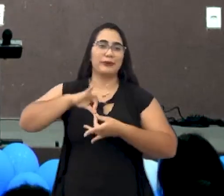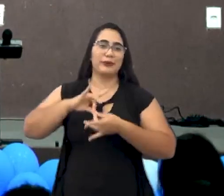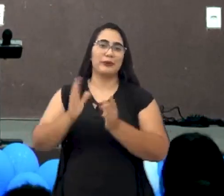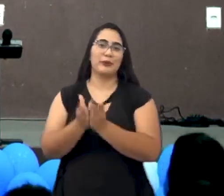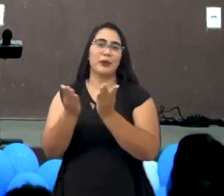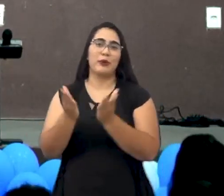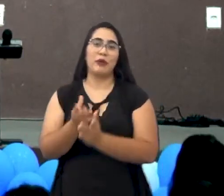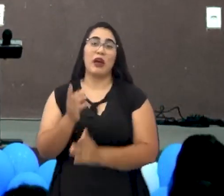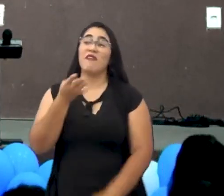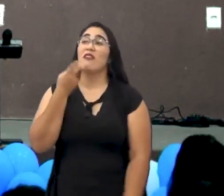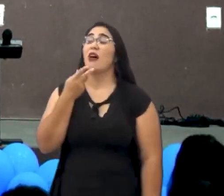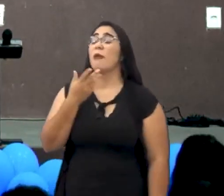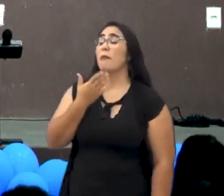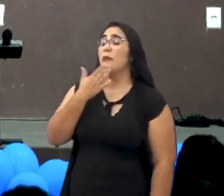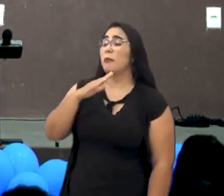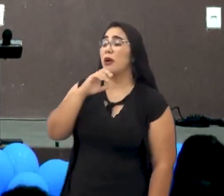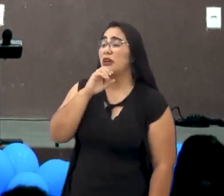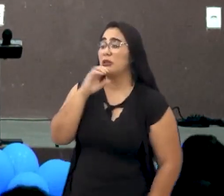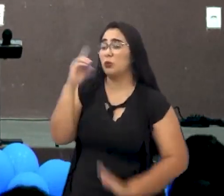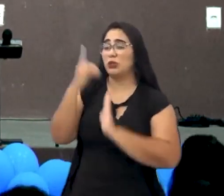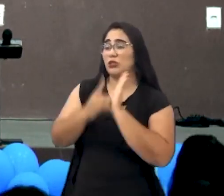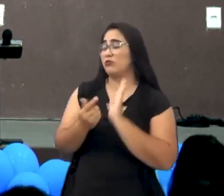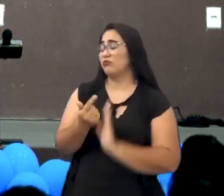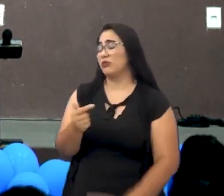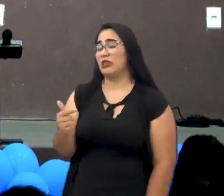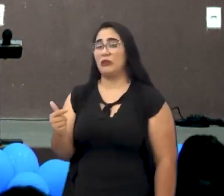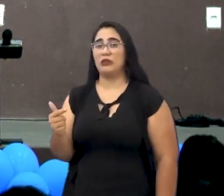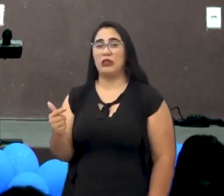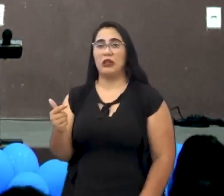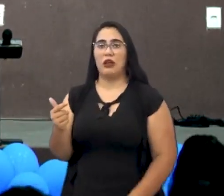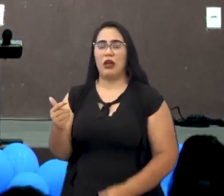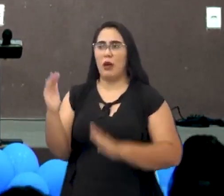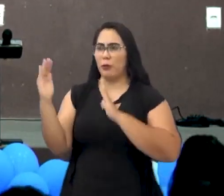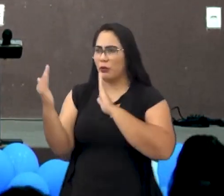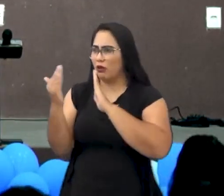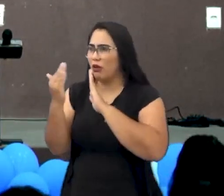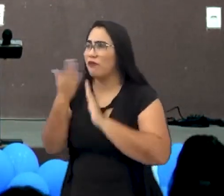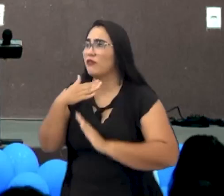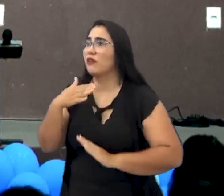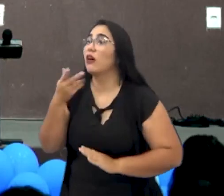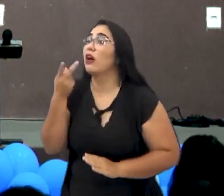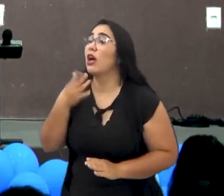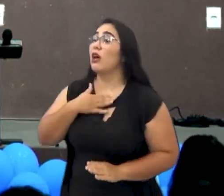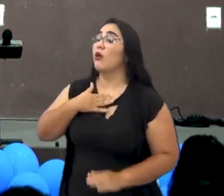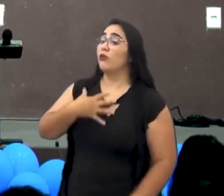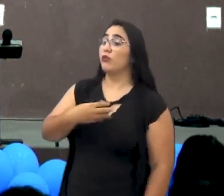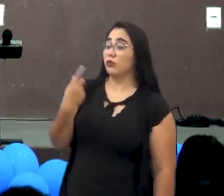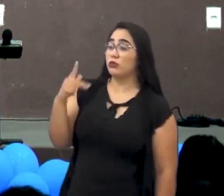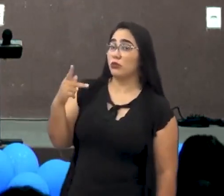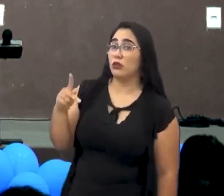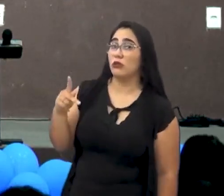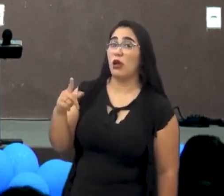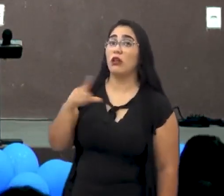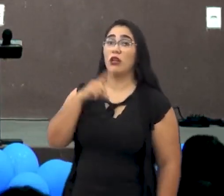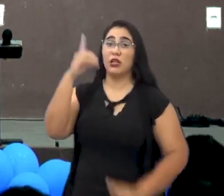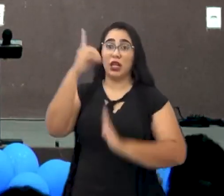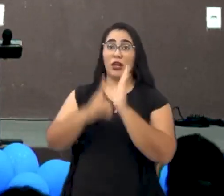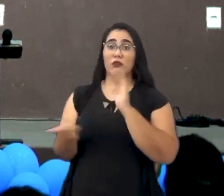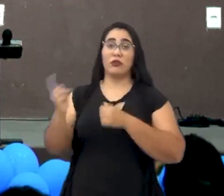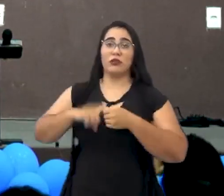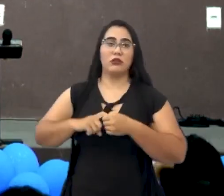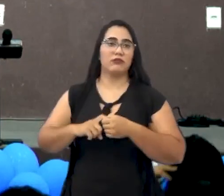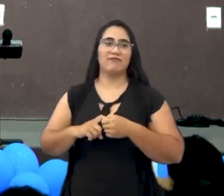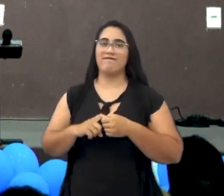ousava chegar para o pai e pedir algum direito para o pai. Ele não ousava chegar para o pai e dizer, pai, eu sou seu filho, então, olha, eu tenho direito de voltar.